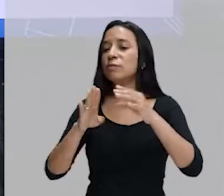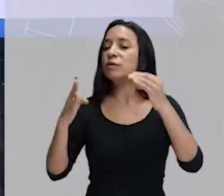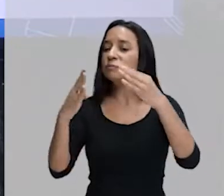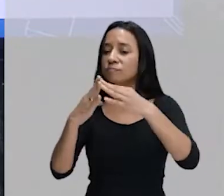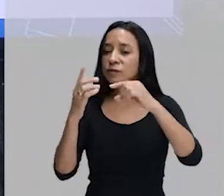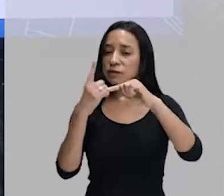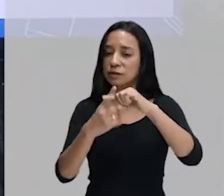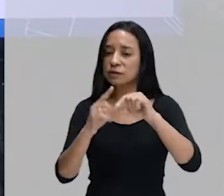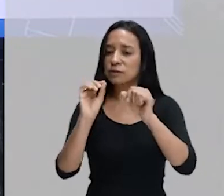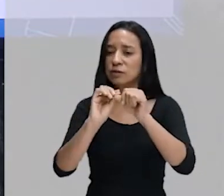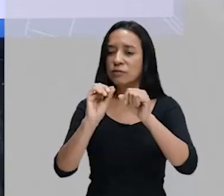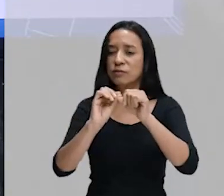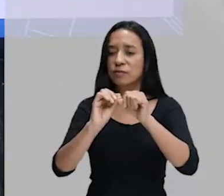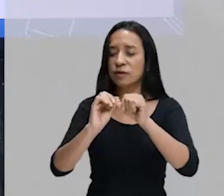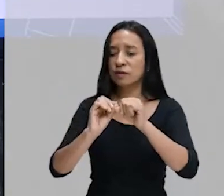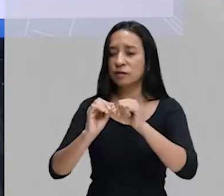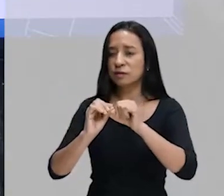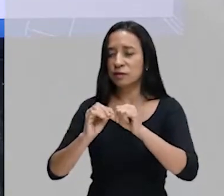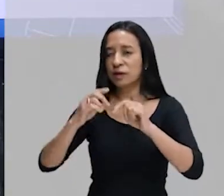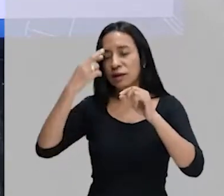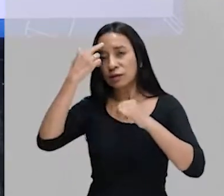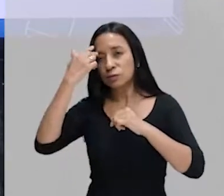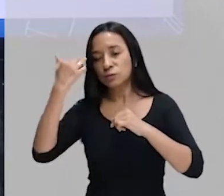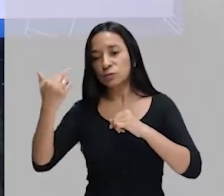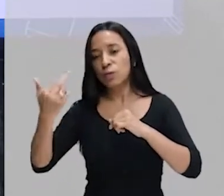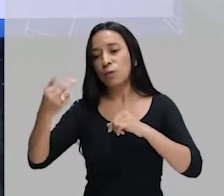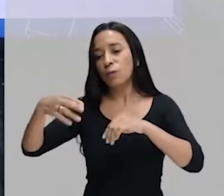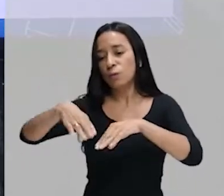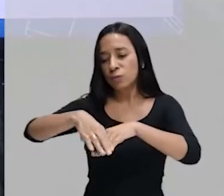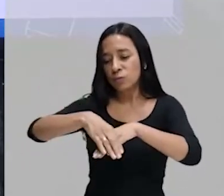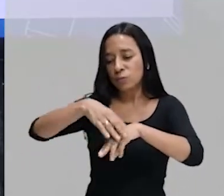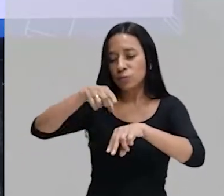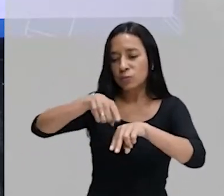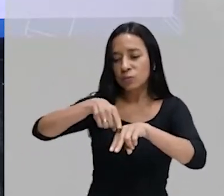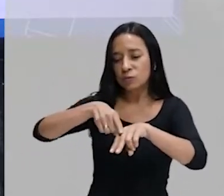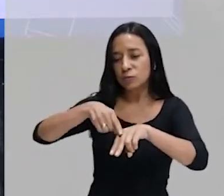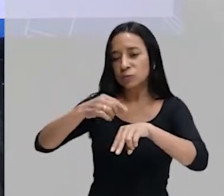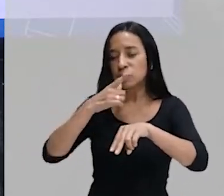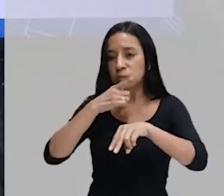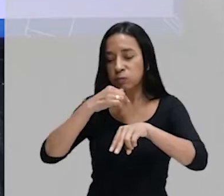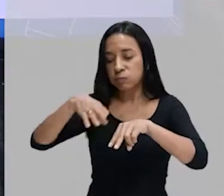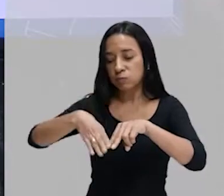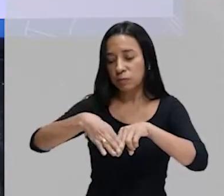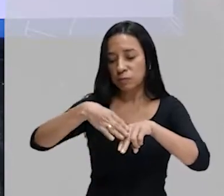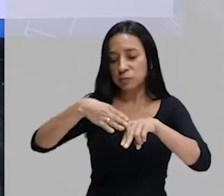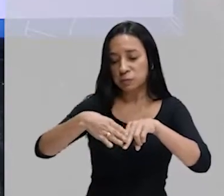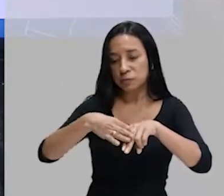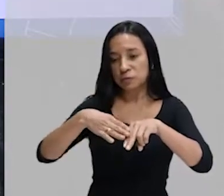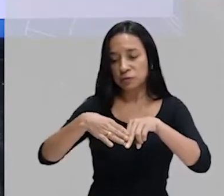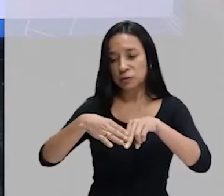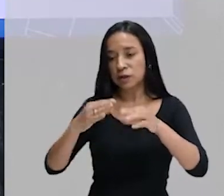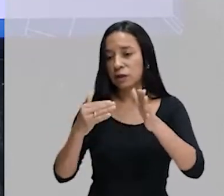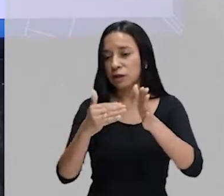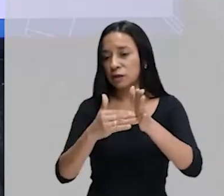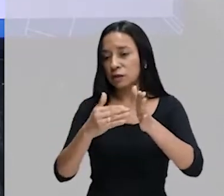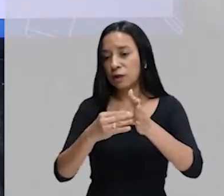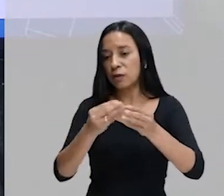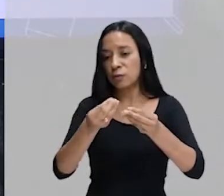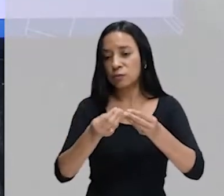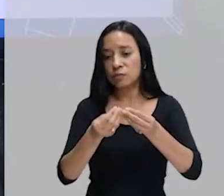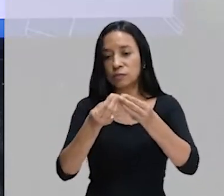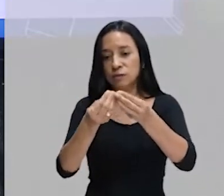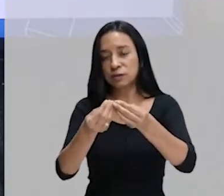todo aquele processo da Quinta-feira Santa, do lava-pés, né? Da última ceia, da morte